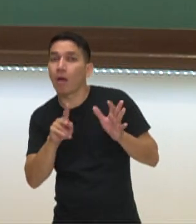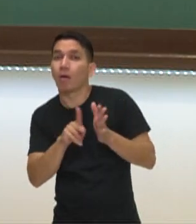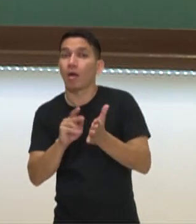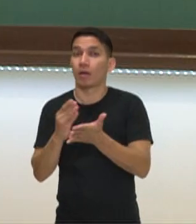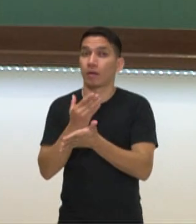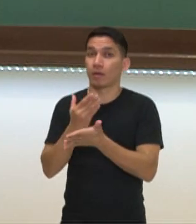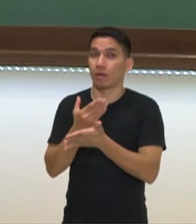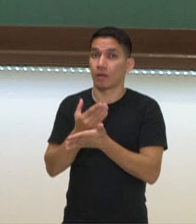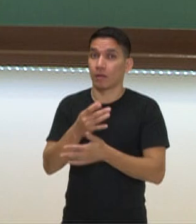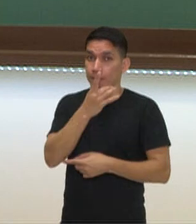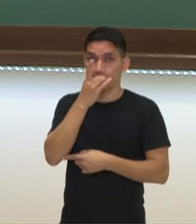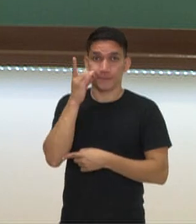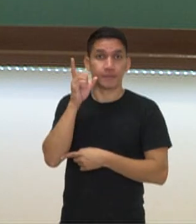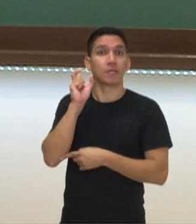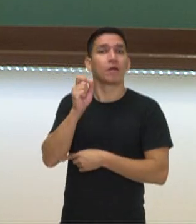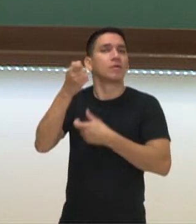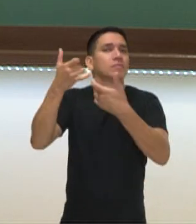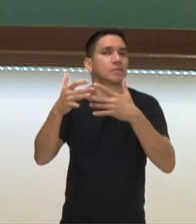de Darcy Ribeiro